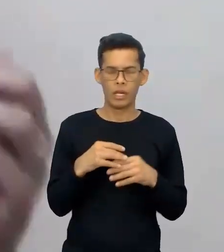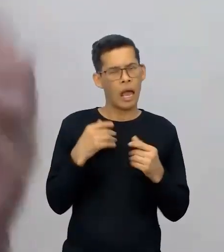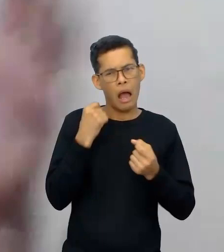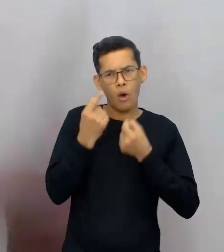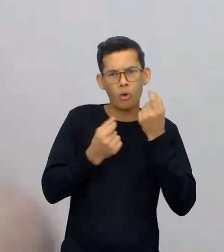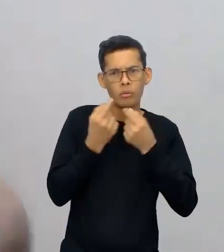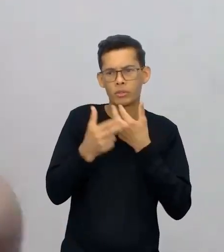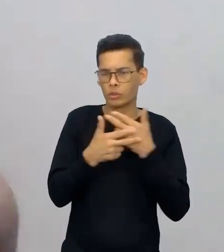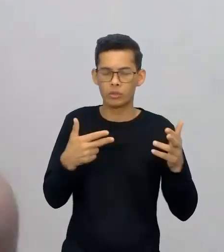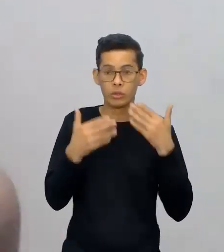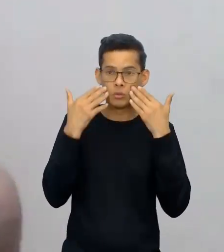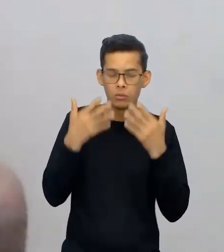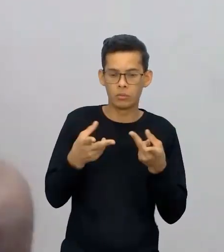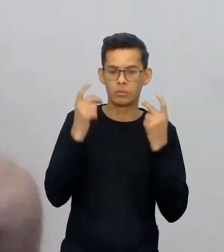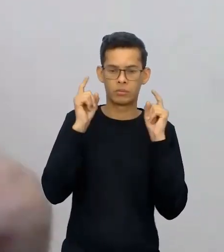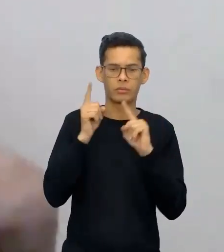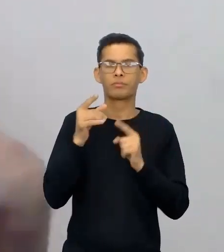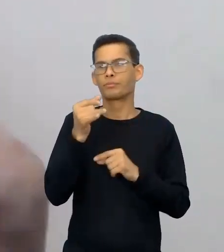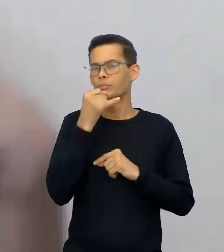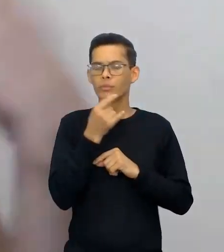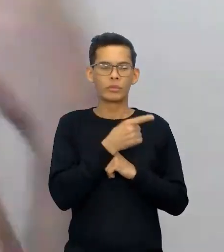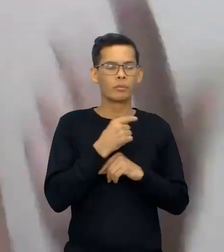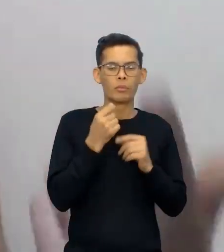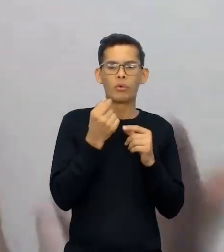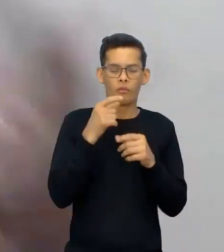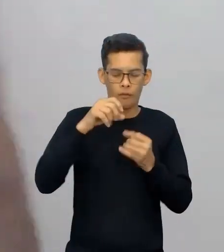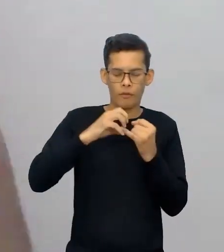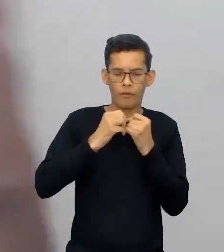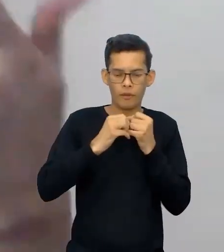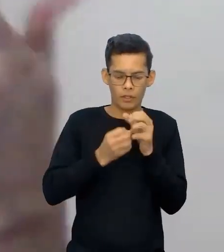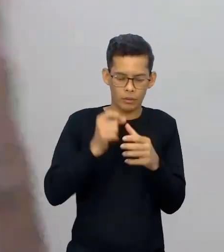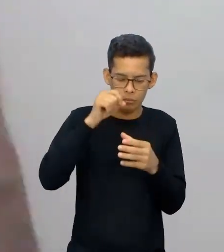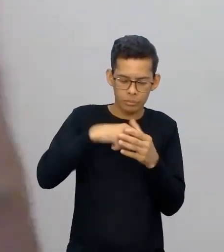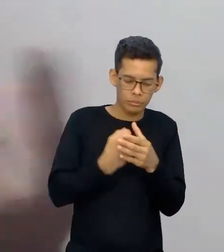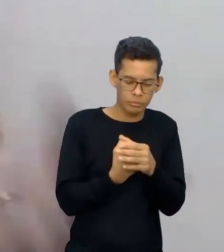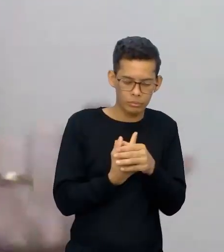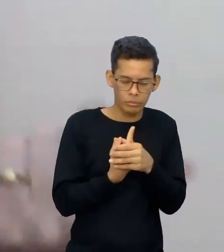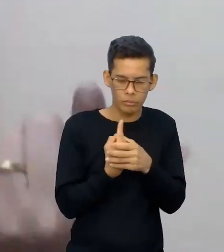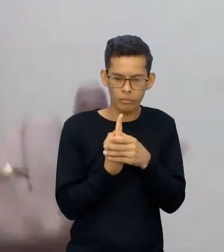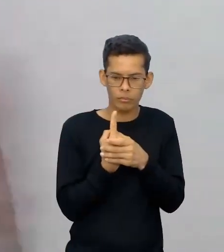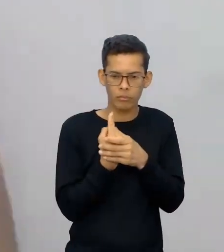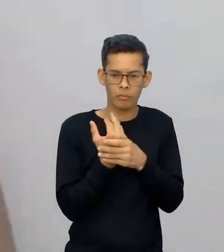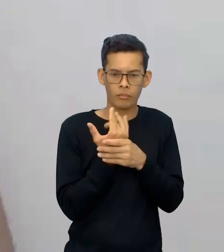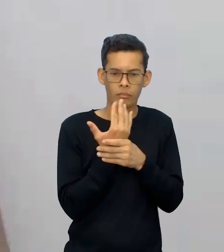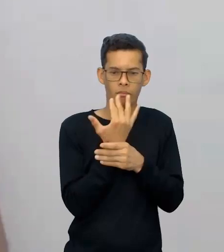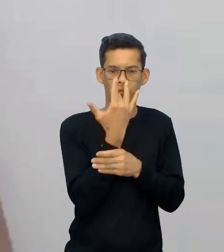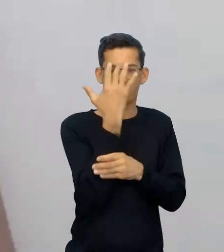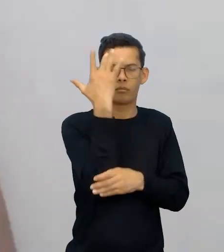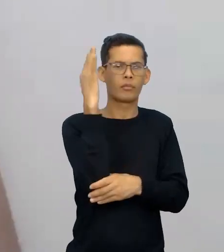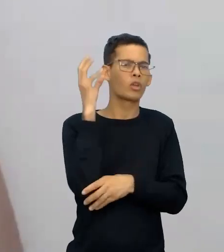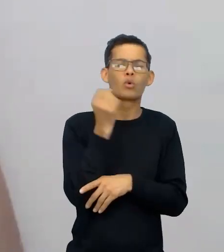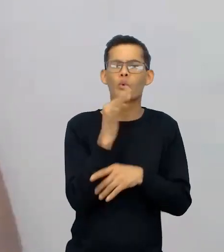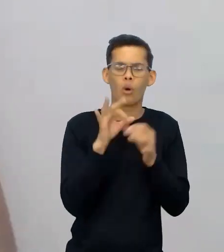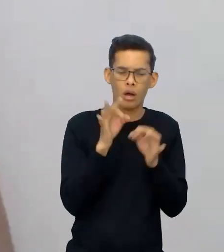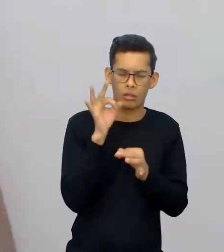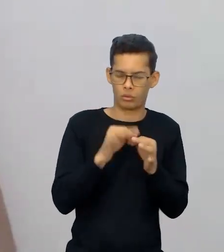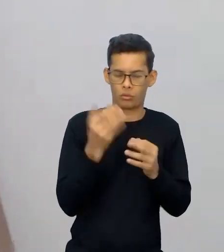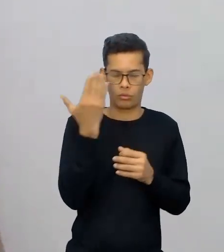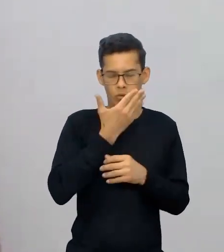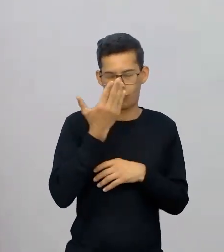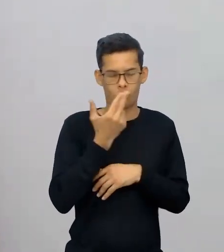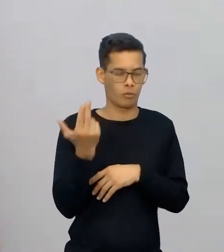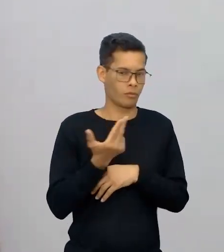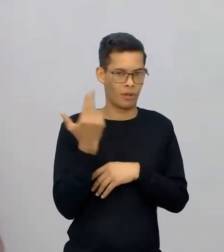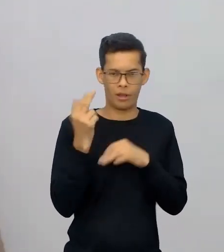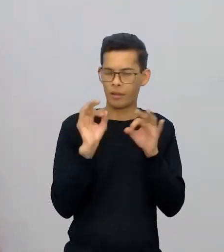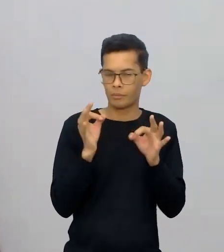observar, como o quanto o feijão cresceu, ou qual foi o impacto visualmente no crescimento dessa planta? Então,